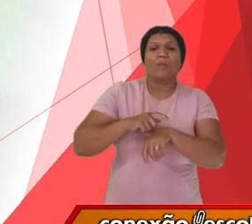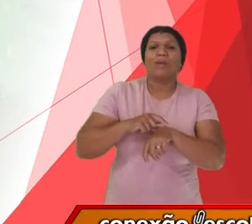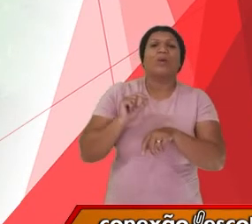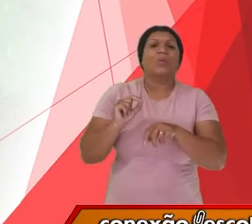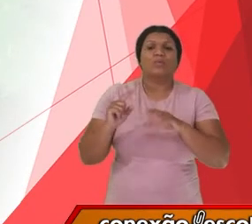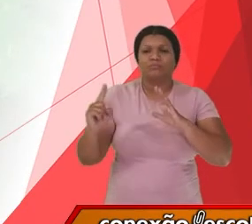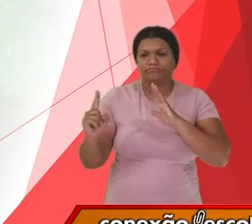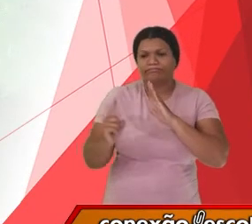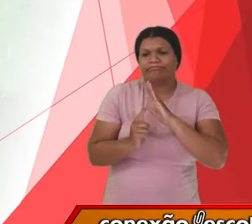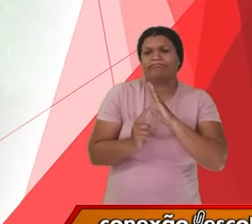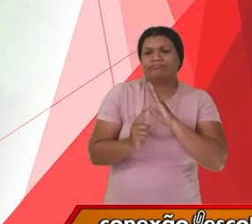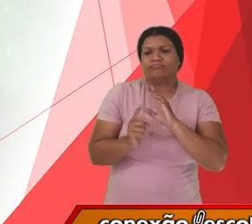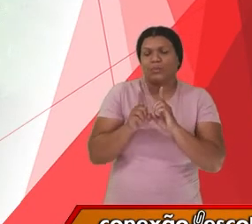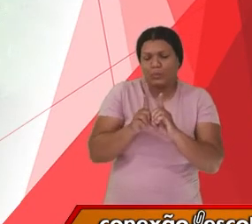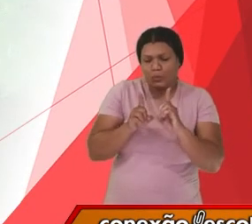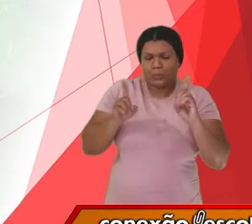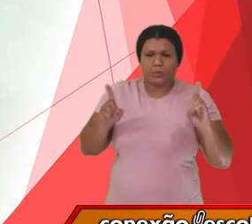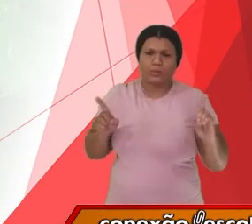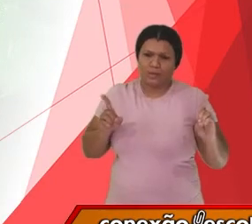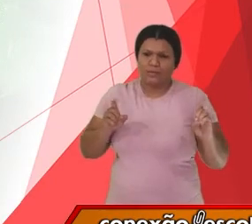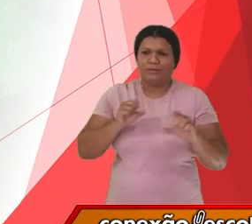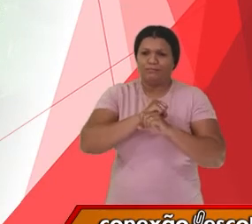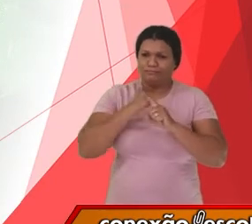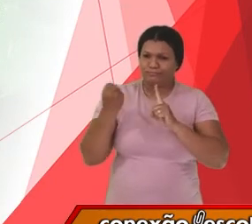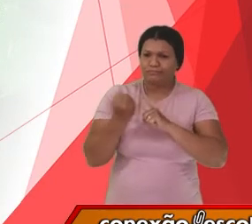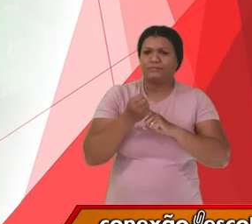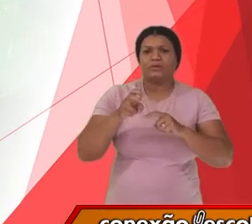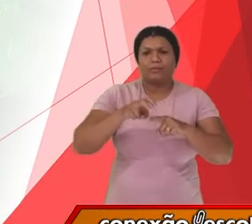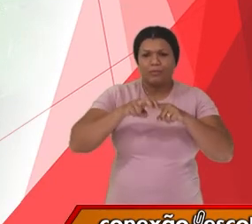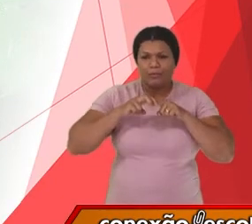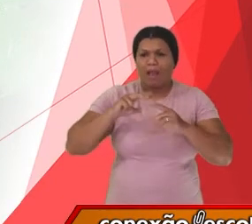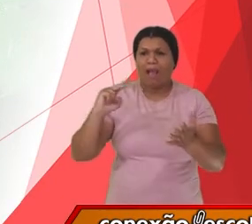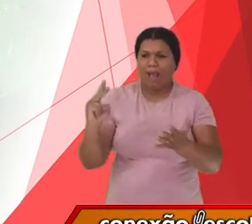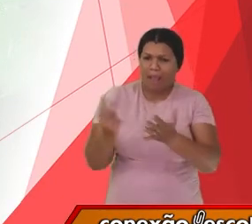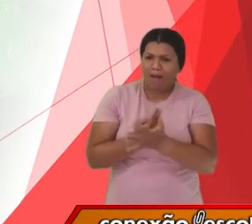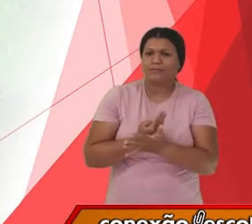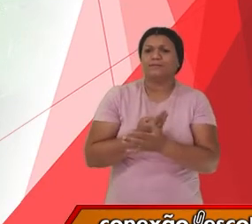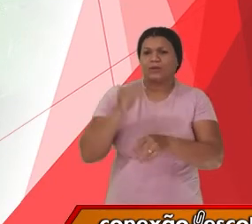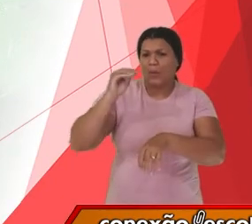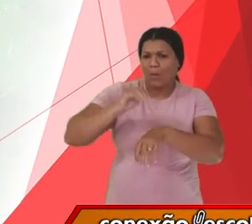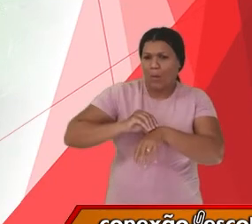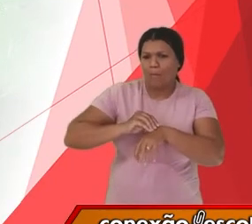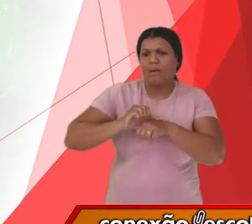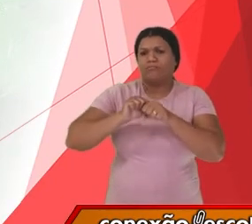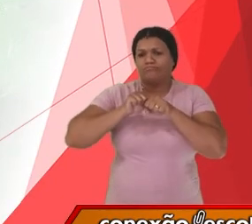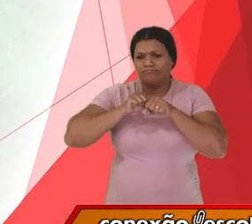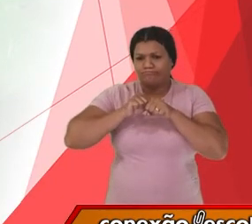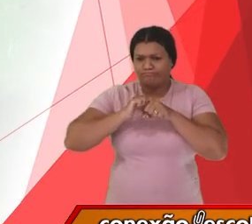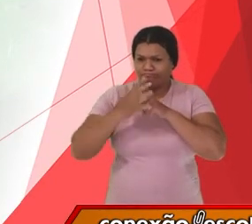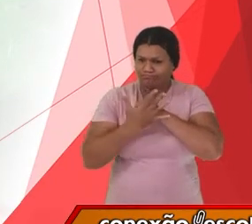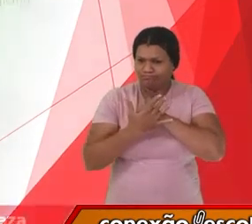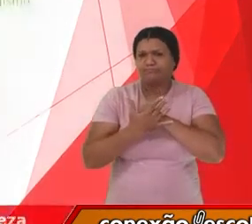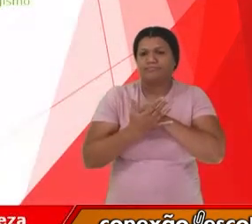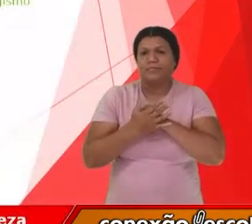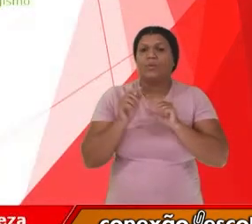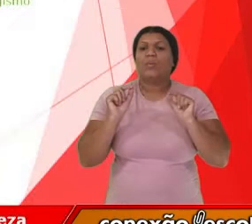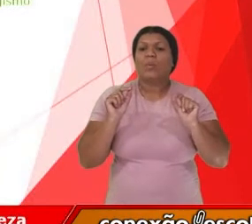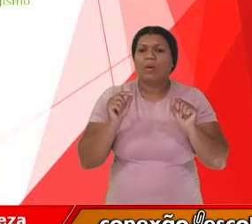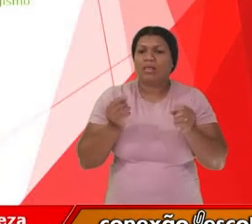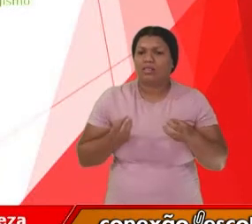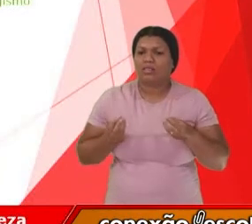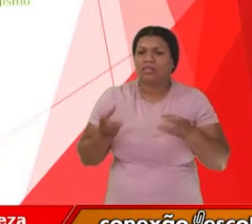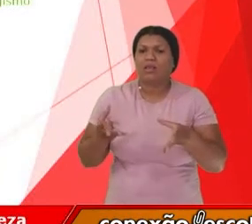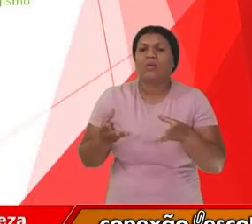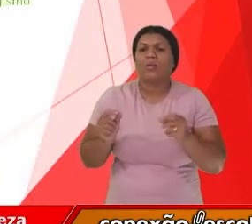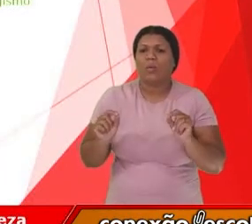de distanciamento social provocado pela pandemia, tem aumentado bastante o consumo de álcool pelas pessoas, assim